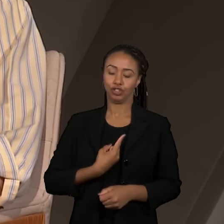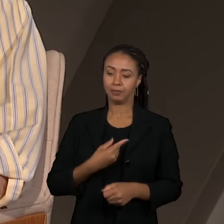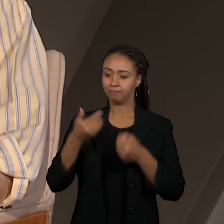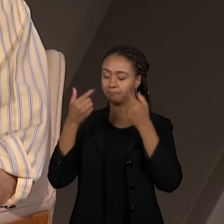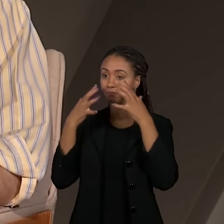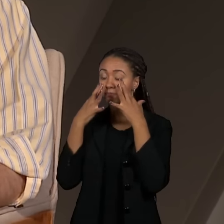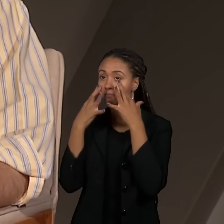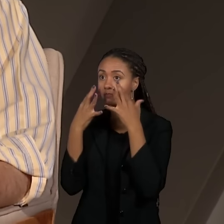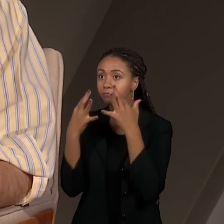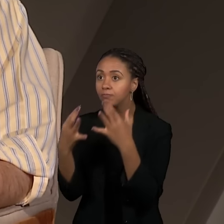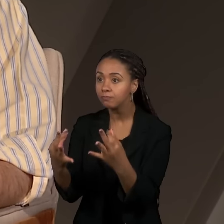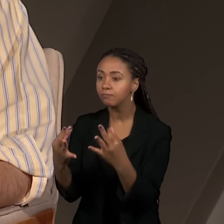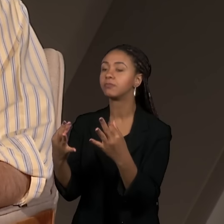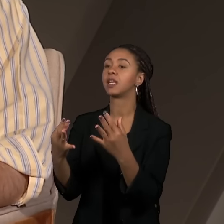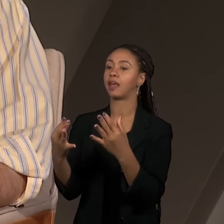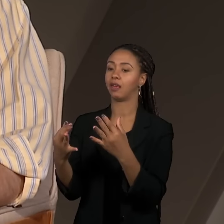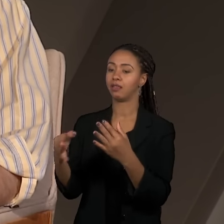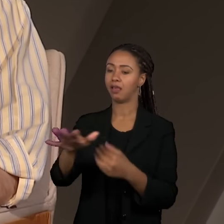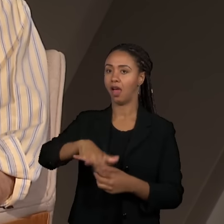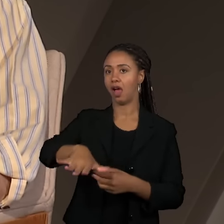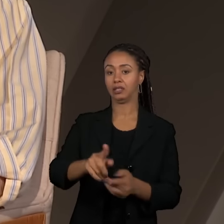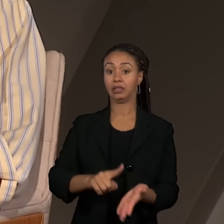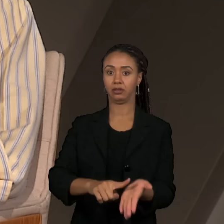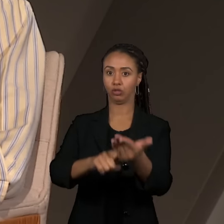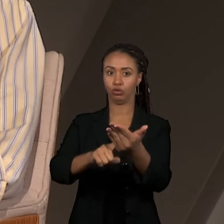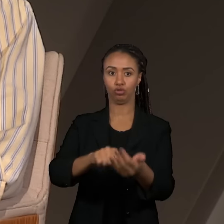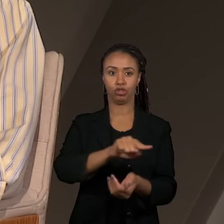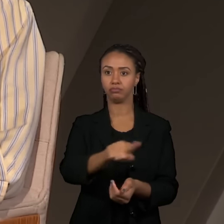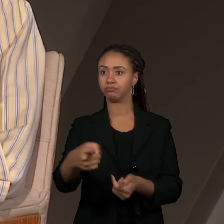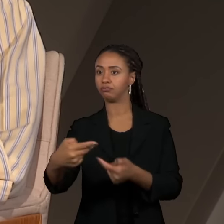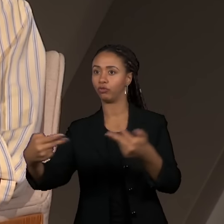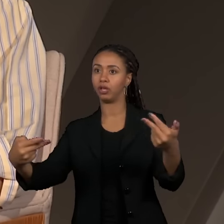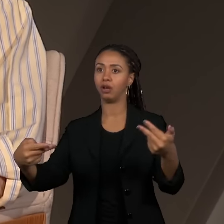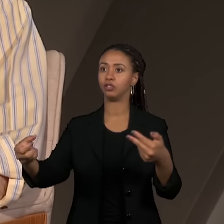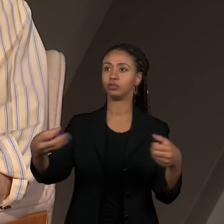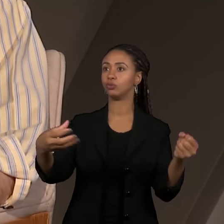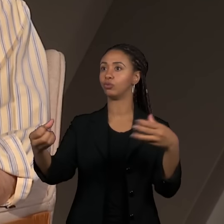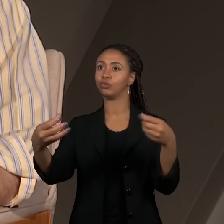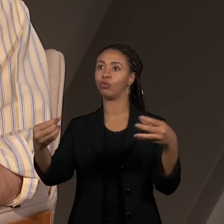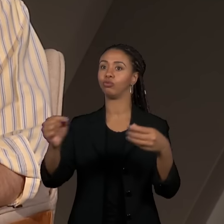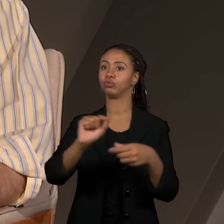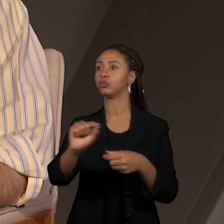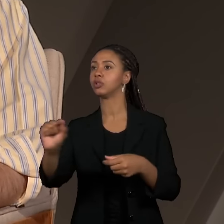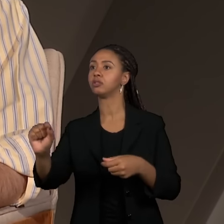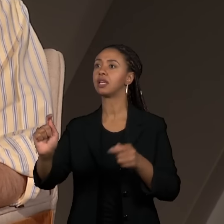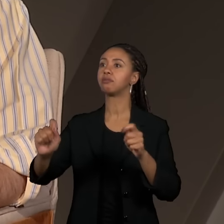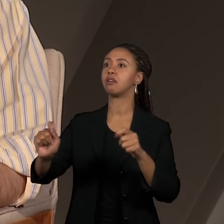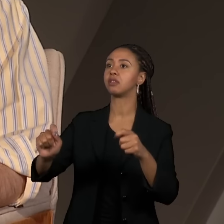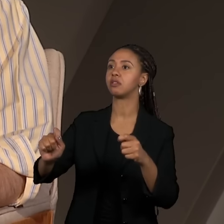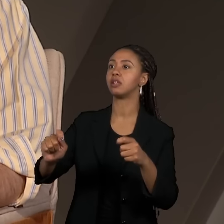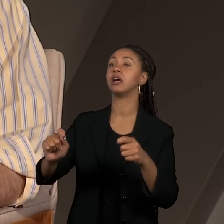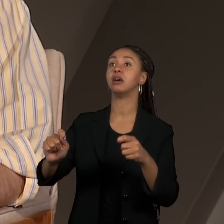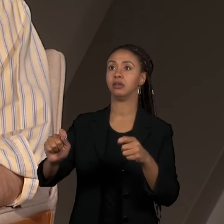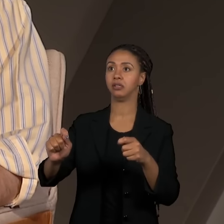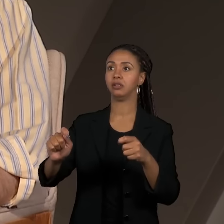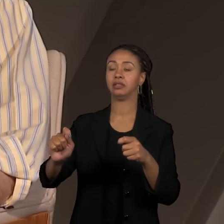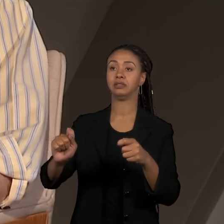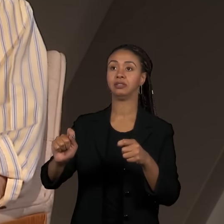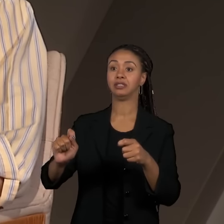que Essas tecnologias estão oferecendo o que que os potenciais que ela tem